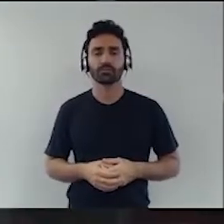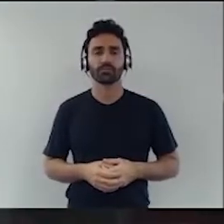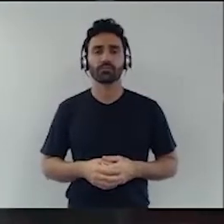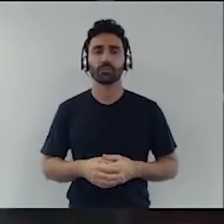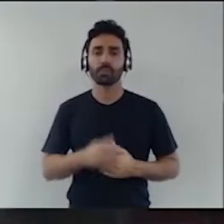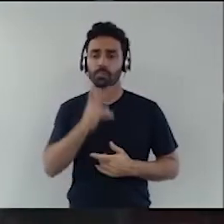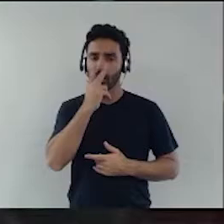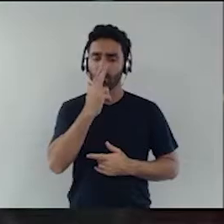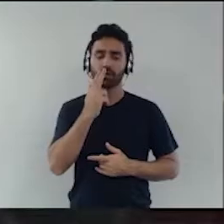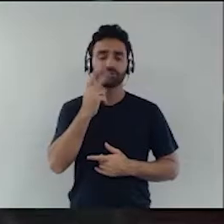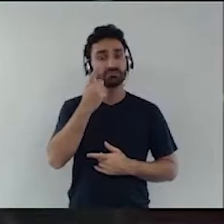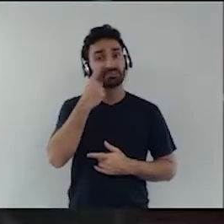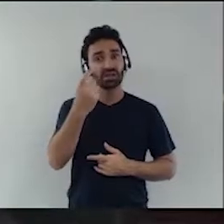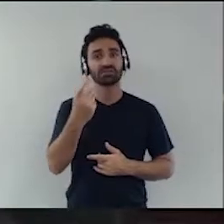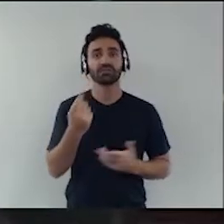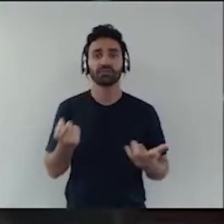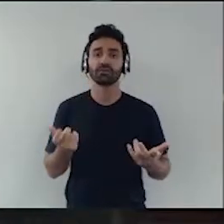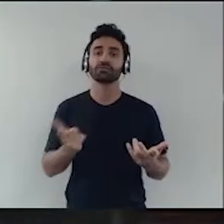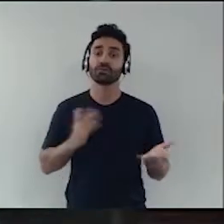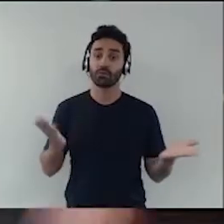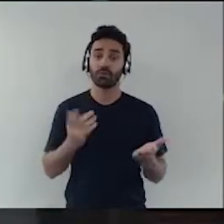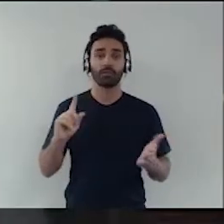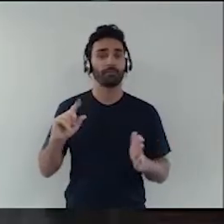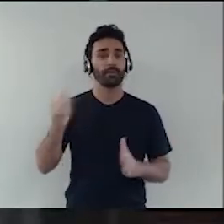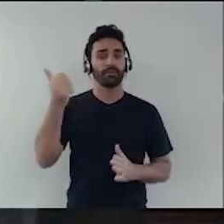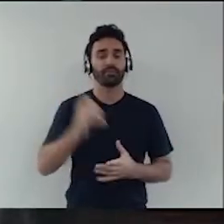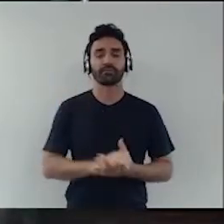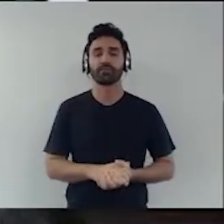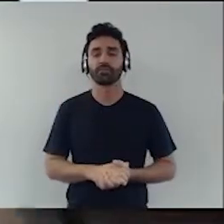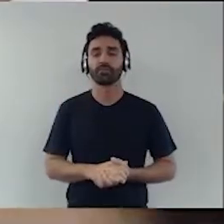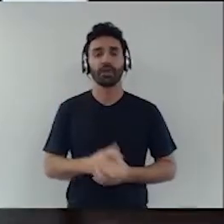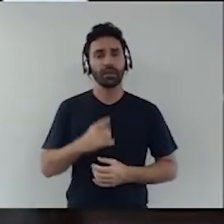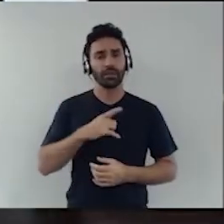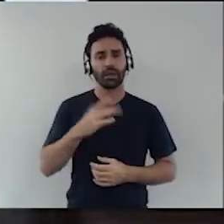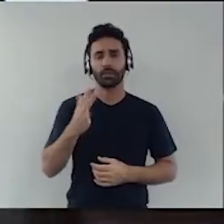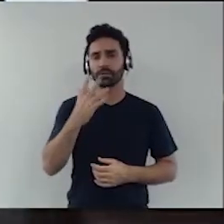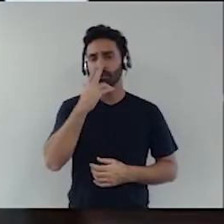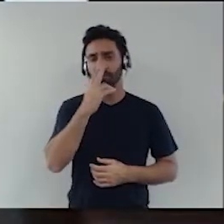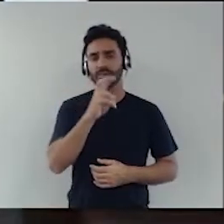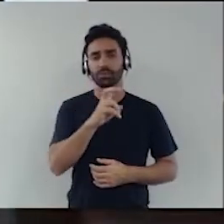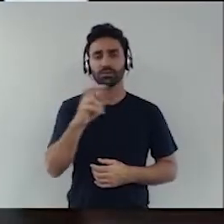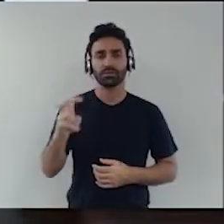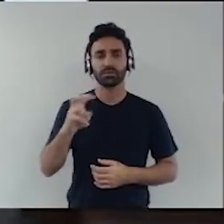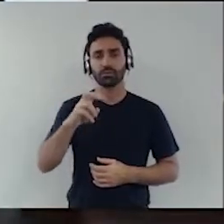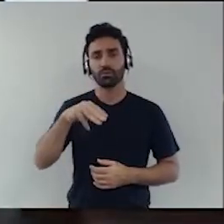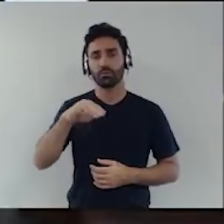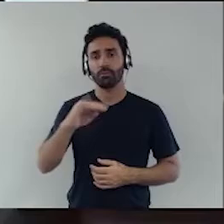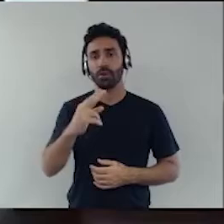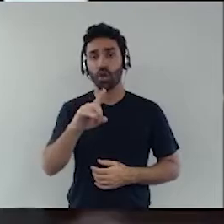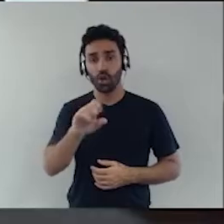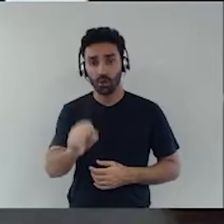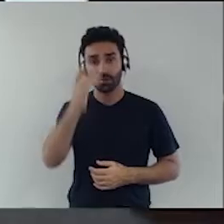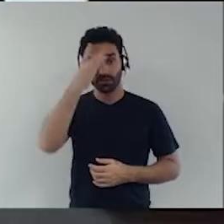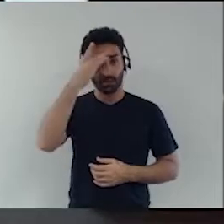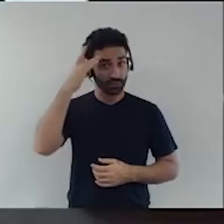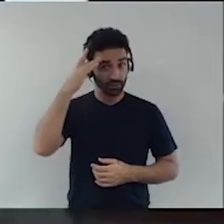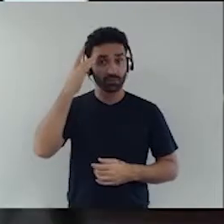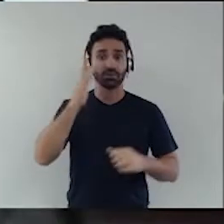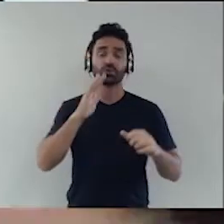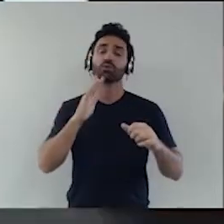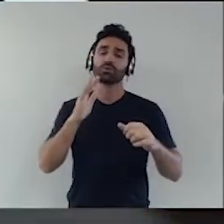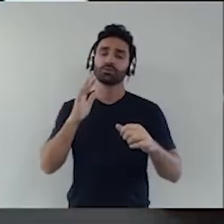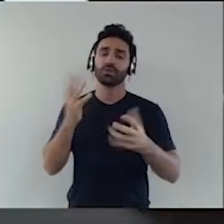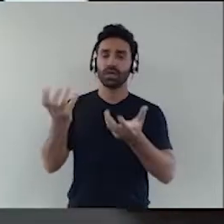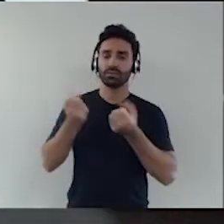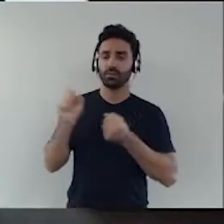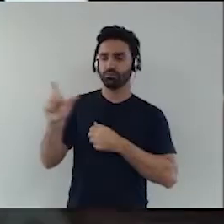bastante interessante que a gente tem agora pela primeira vez. A gente tem perto de 55 milhões de pessoas atendidas pelo Corona Voucher,